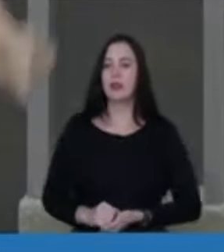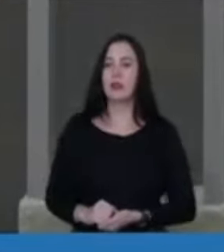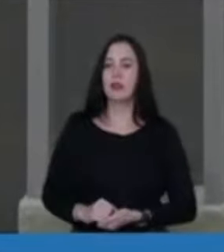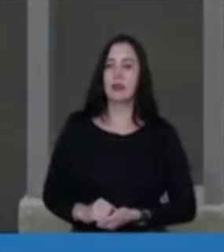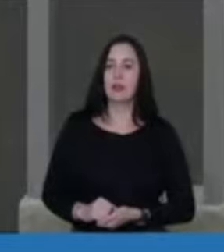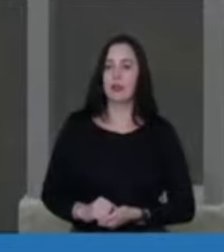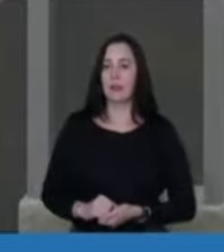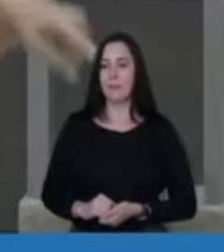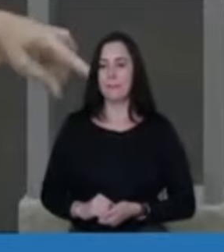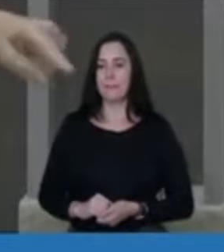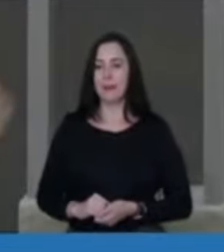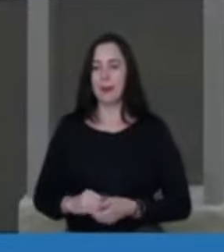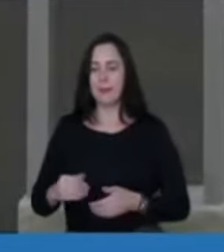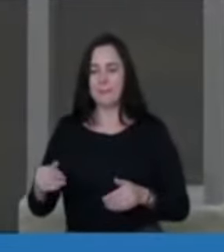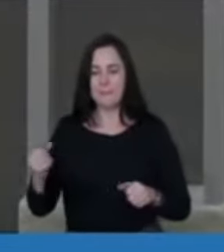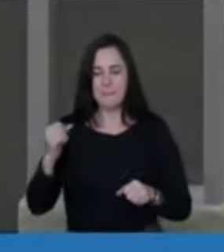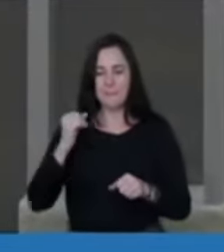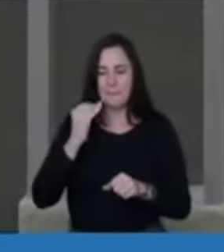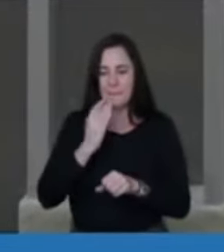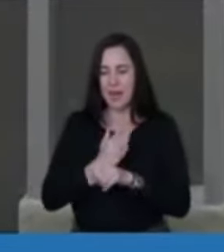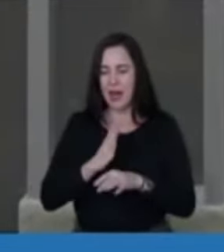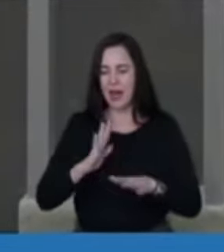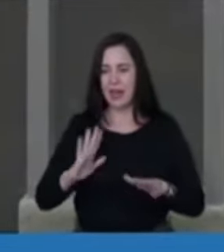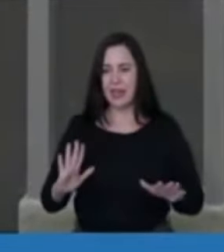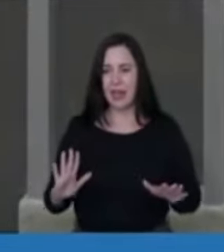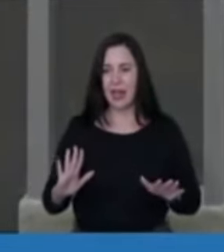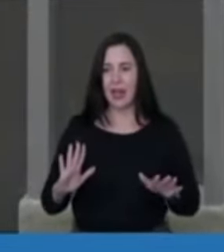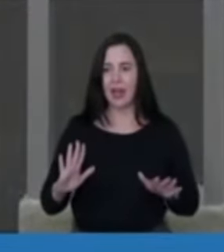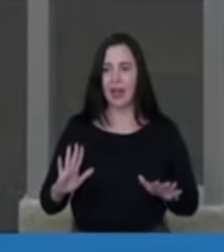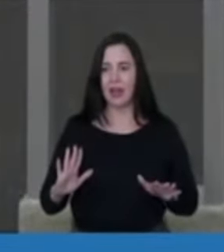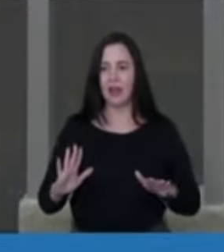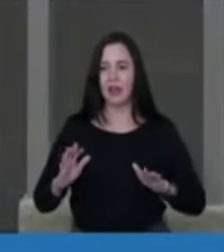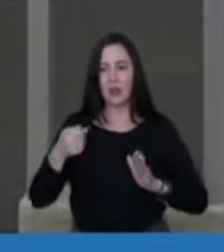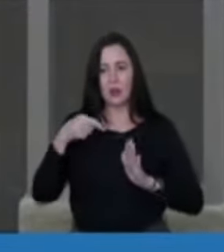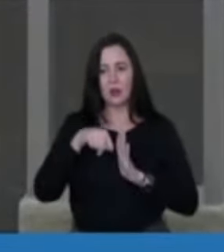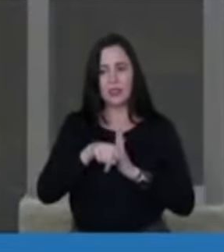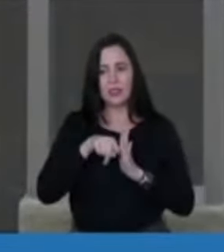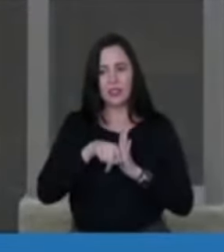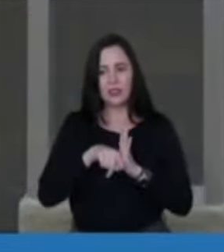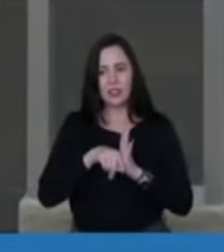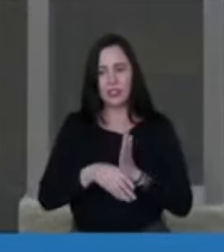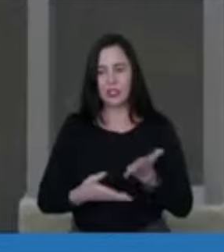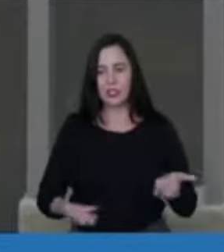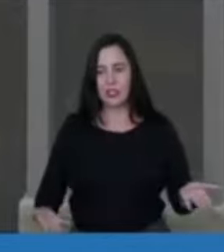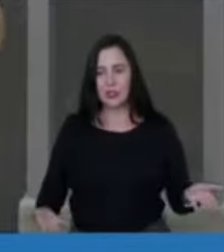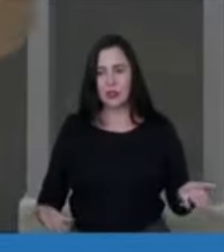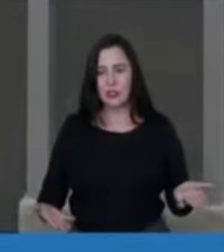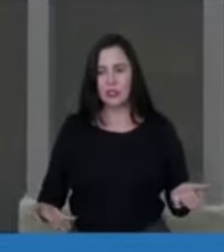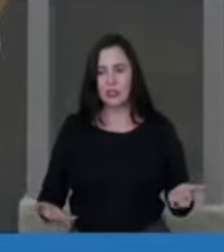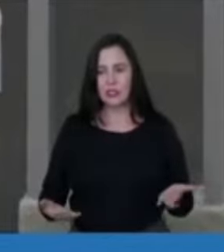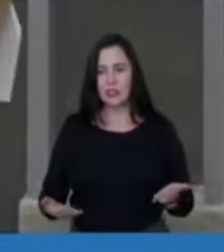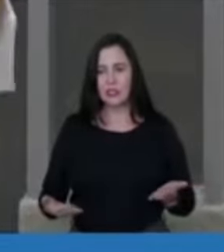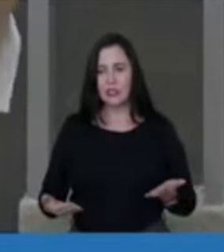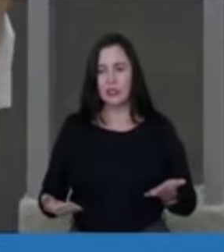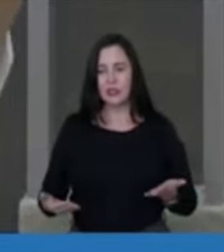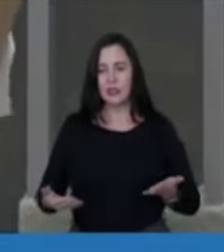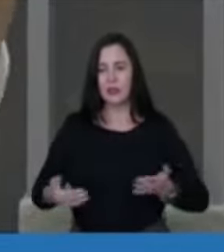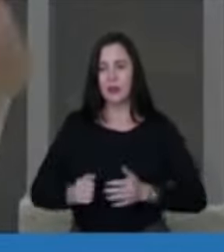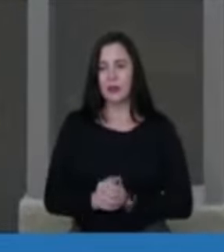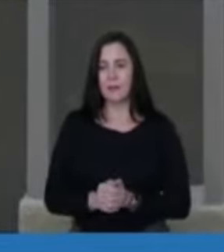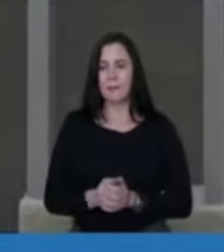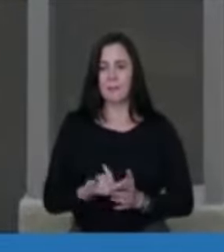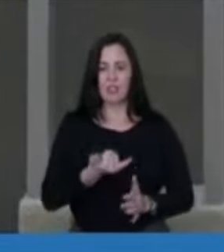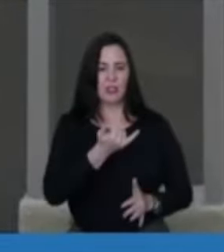golpe para impedir a investigação, continuar agredindo as instituições, particularmente o Supremo Tribunal Federal, e pedindo perdão